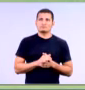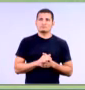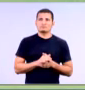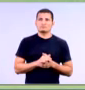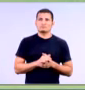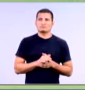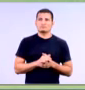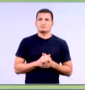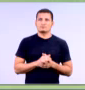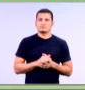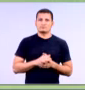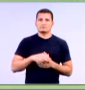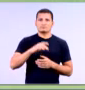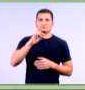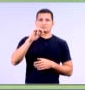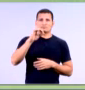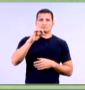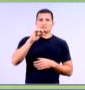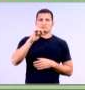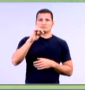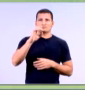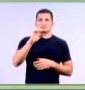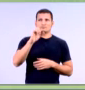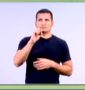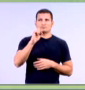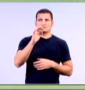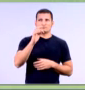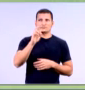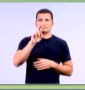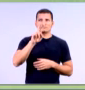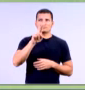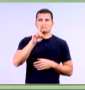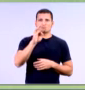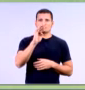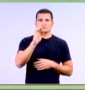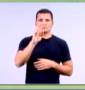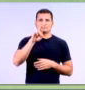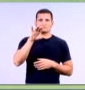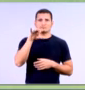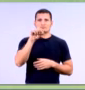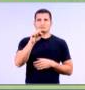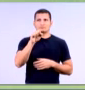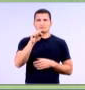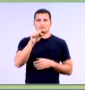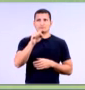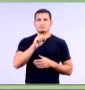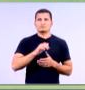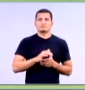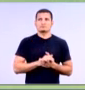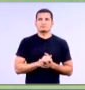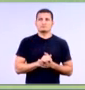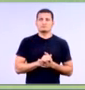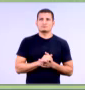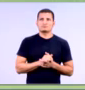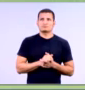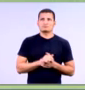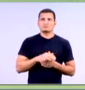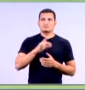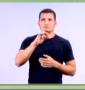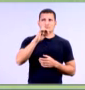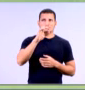Bem, assim como nós temos os construtores, nós também temos os destrutores, gente.